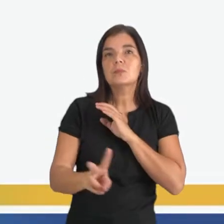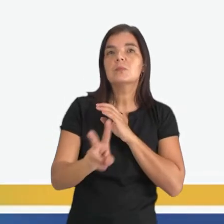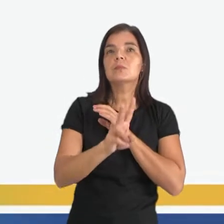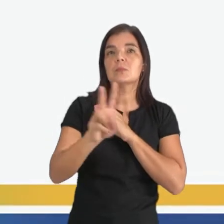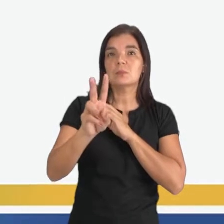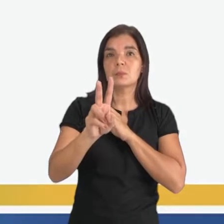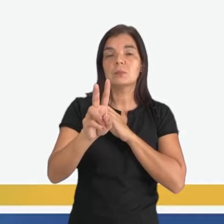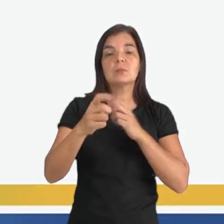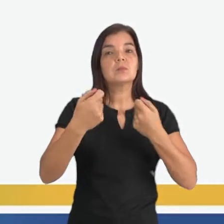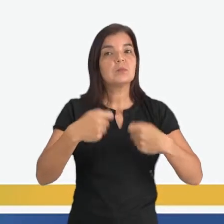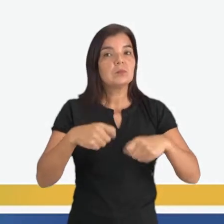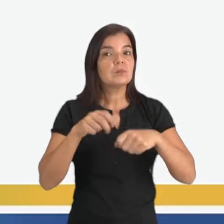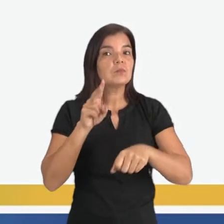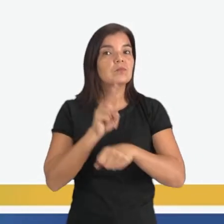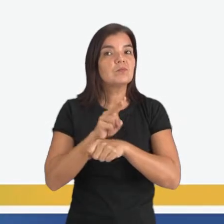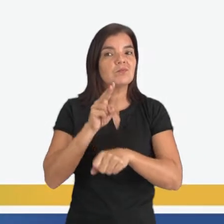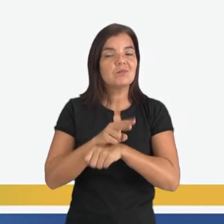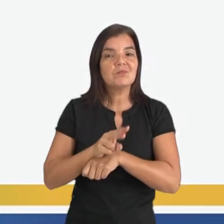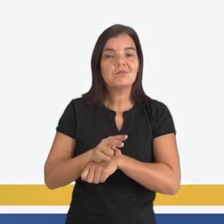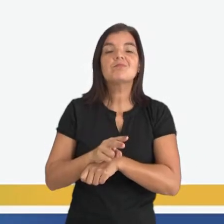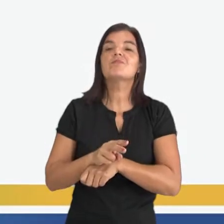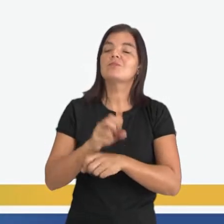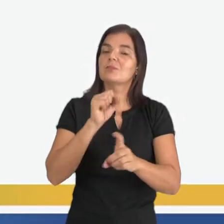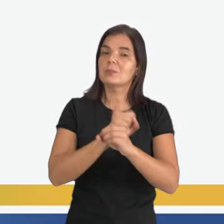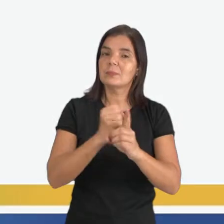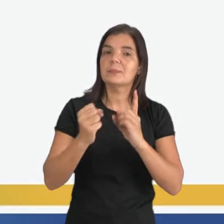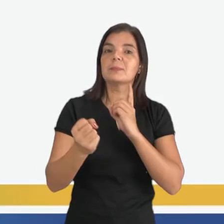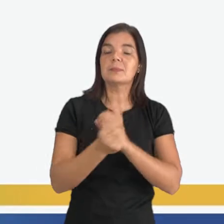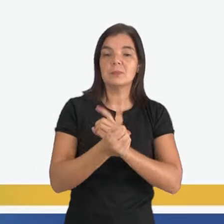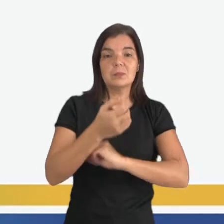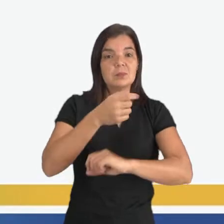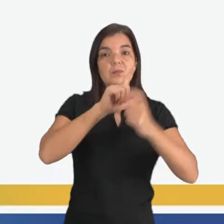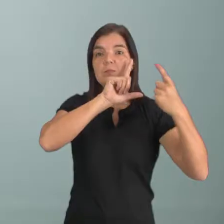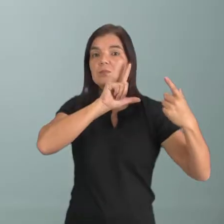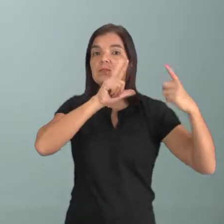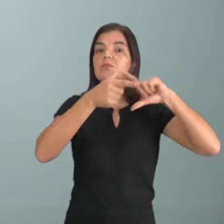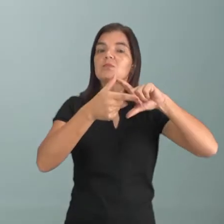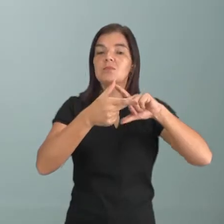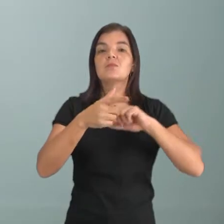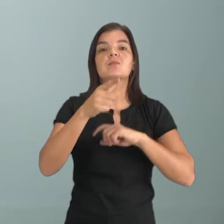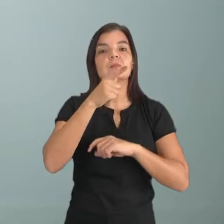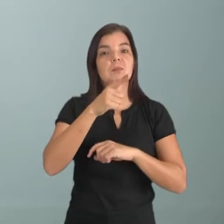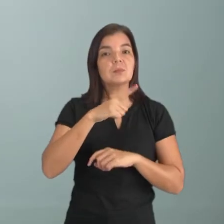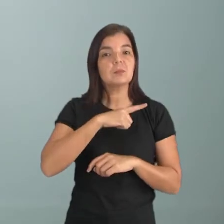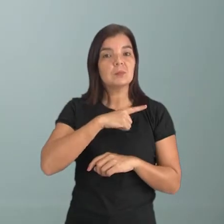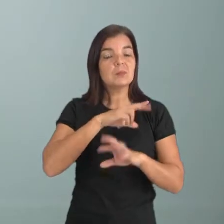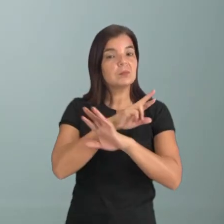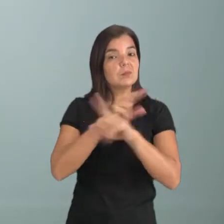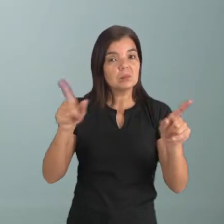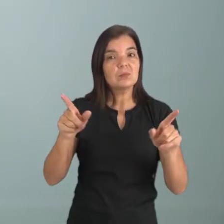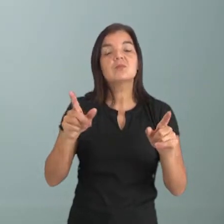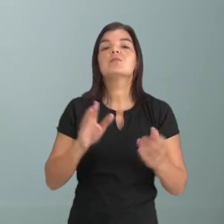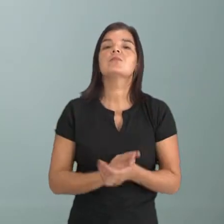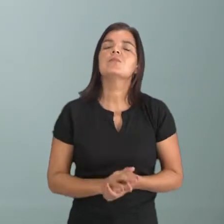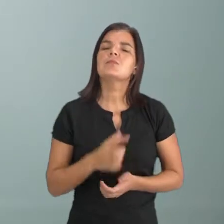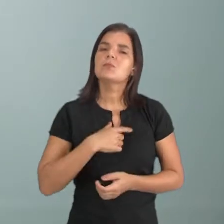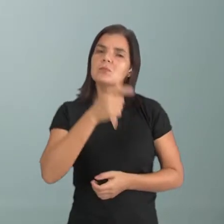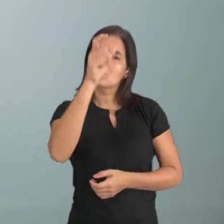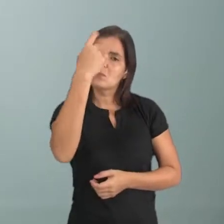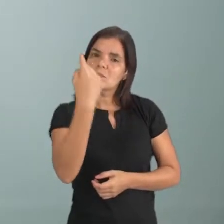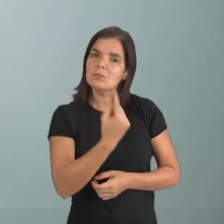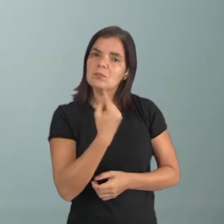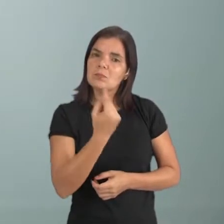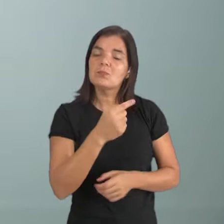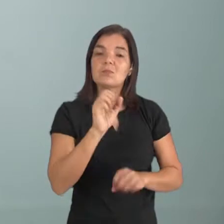valorizar as que preservam os fundamentos da sociedade. As tradições ela têm um conceito diferente do individual. O individual é